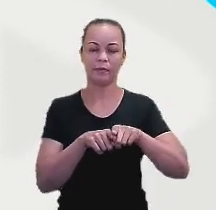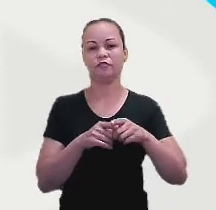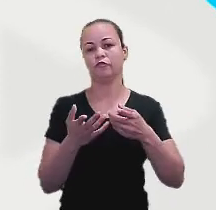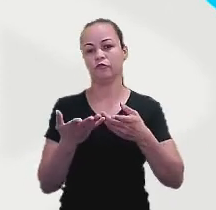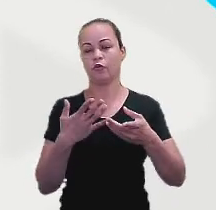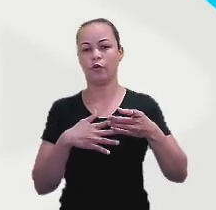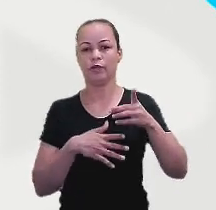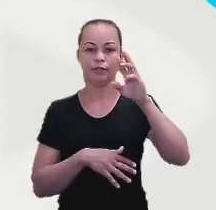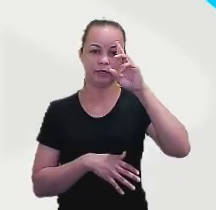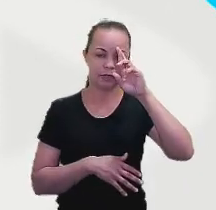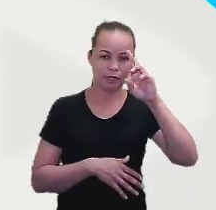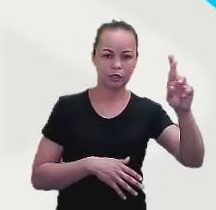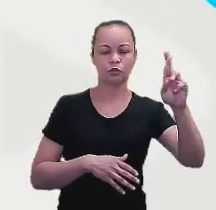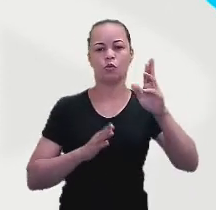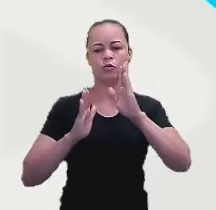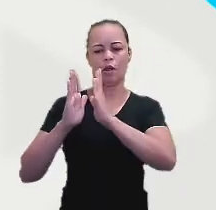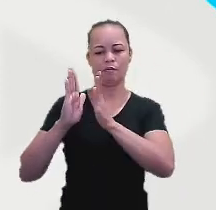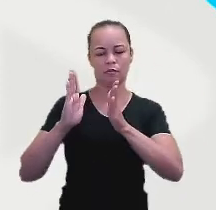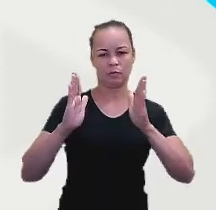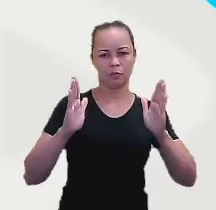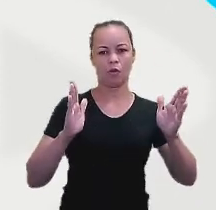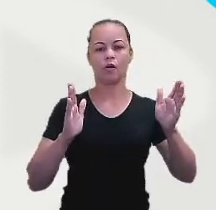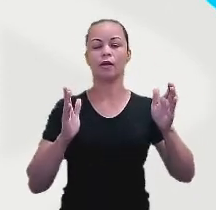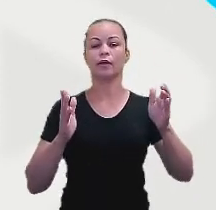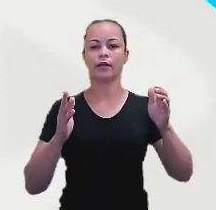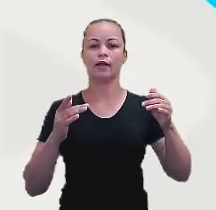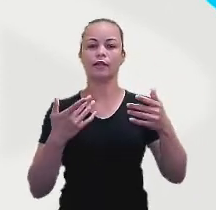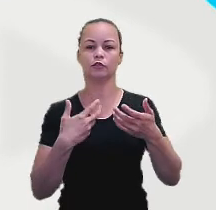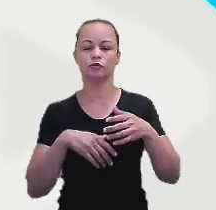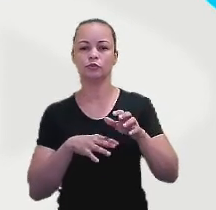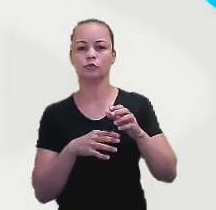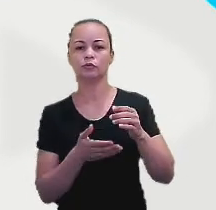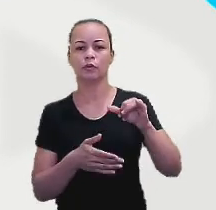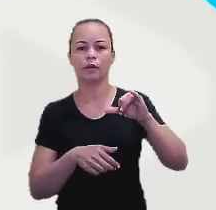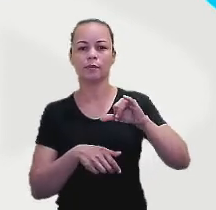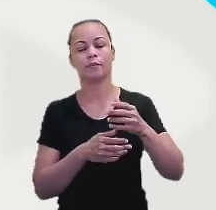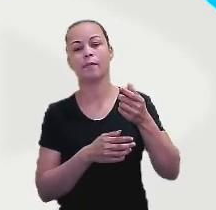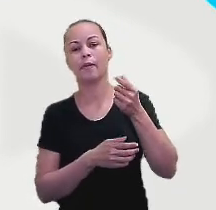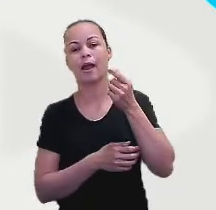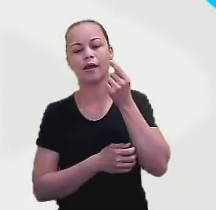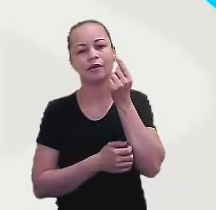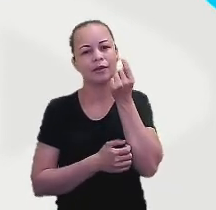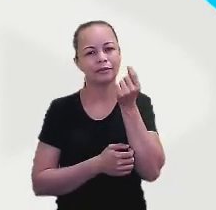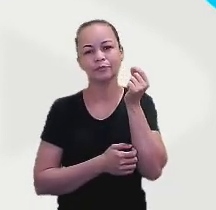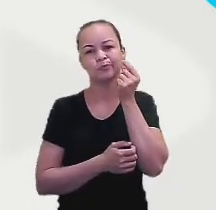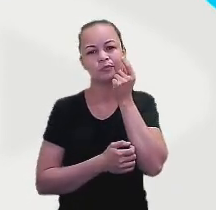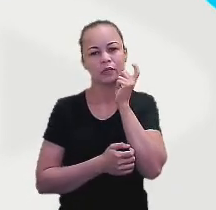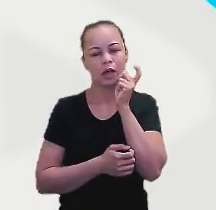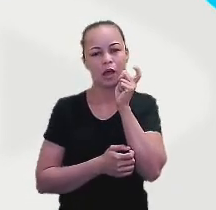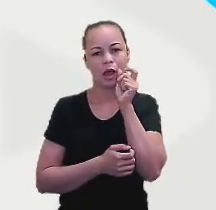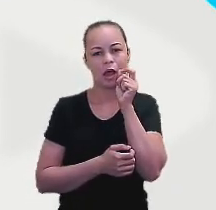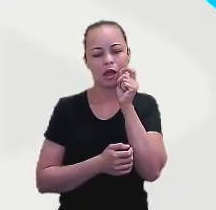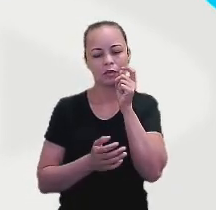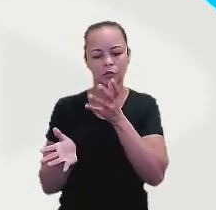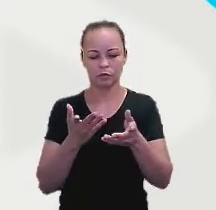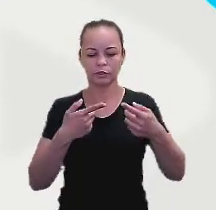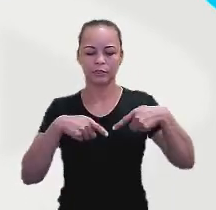Maceió. Em 1940, passou a exercer funções de professor de português no Colégio